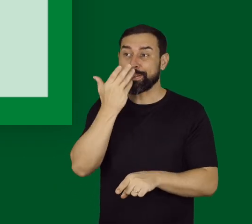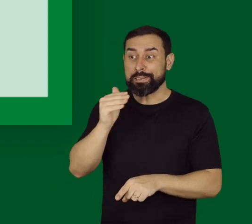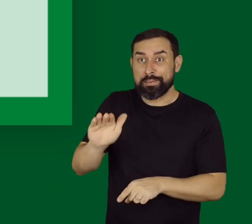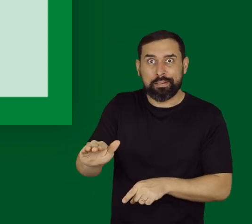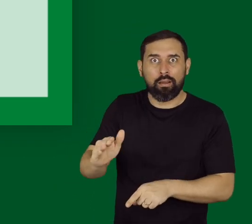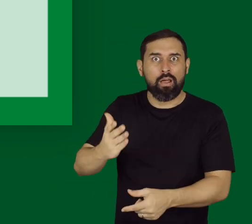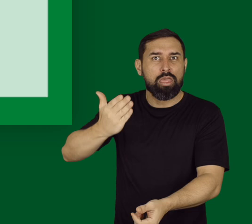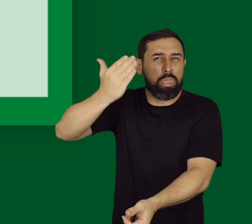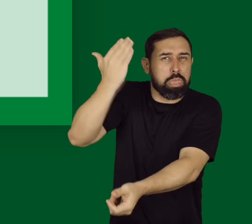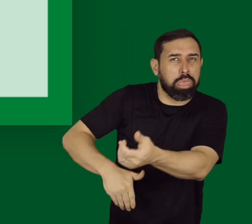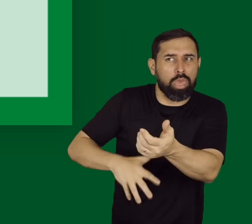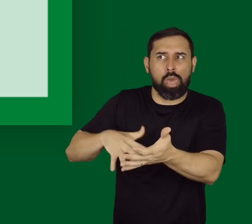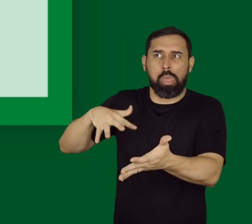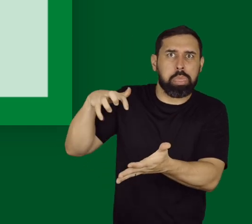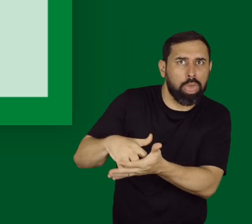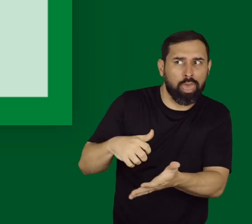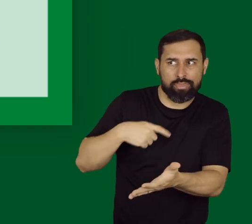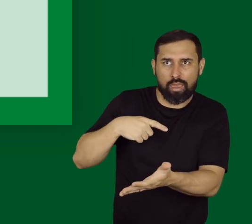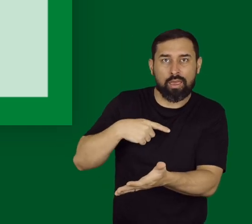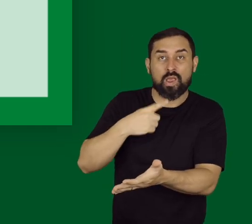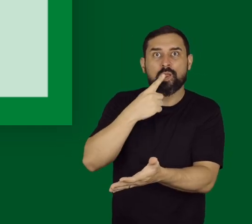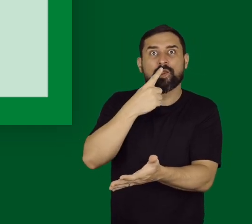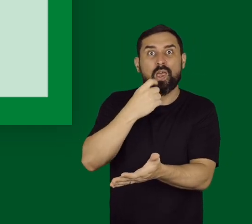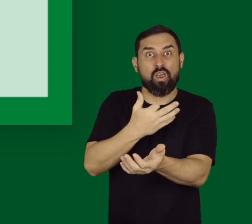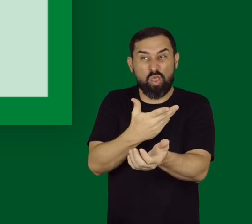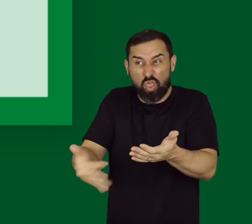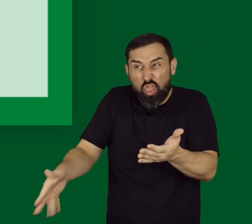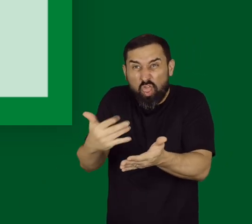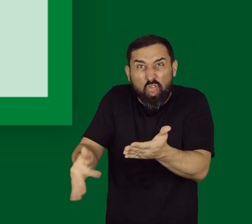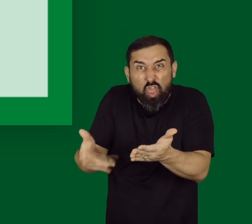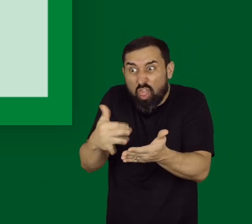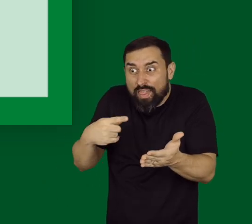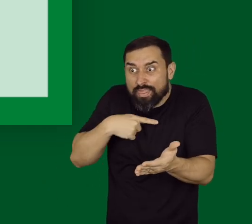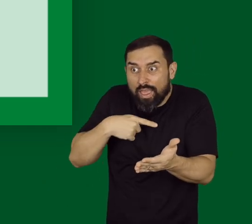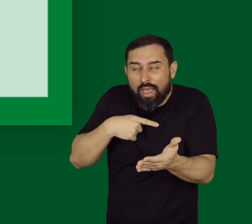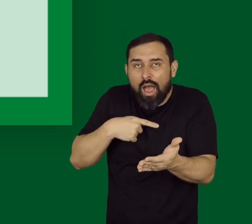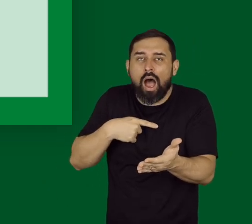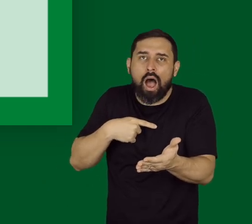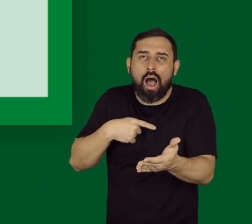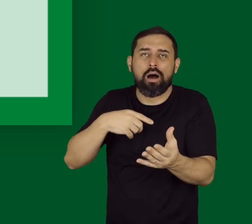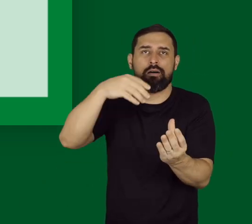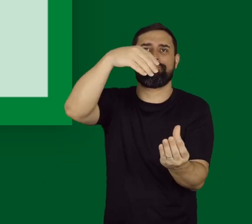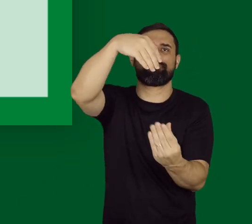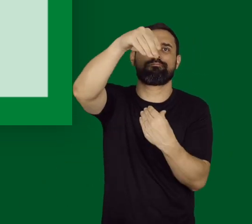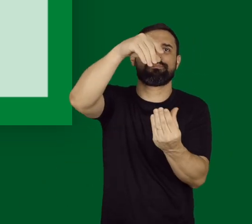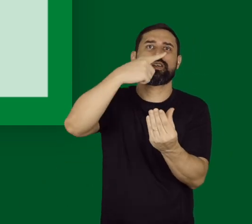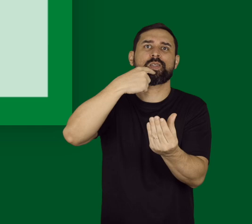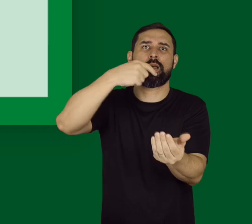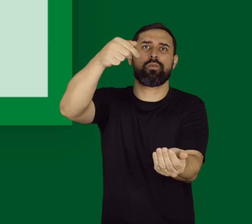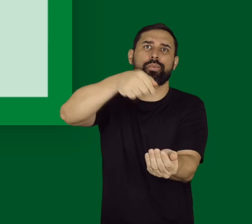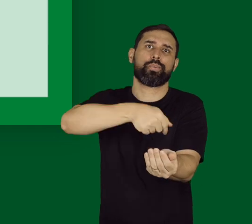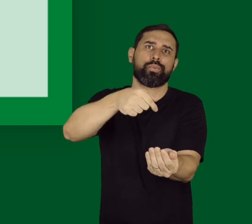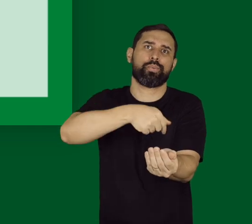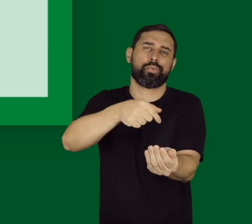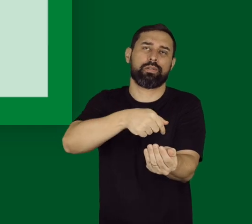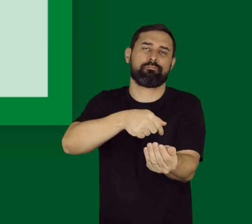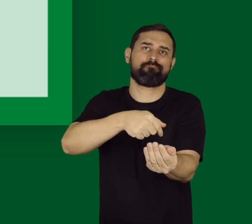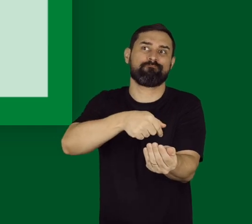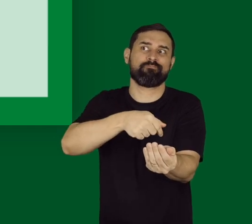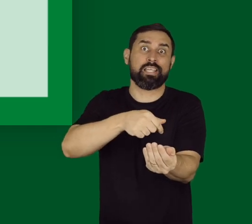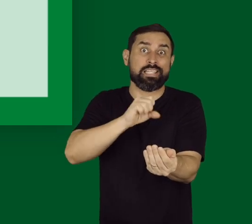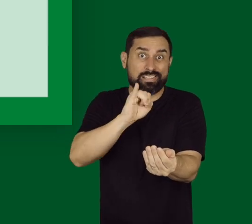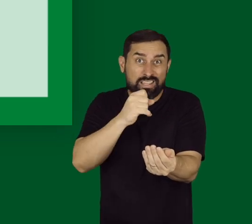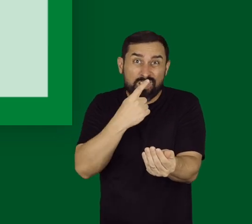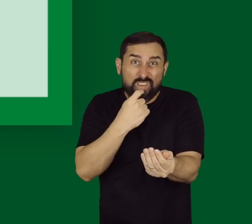gente tem feito do ponto de vista do trauma, no trauma na criança. Então, a gente faz a primeira expansão, se for sangramento, que